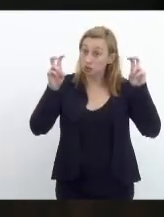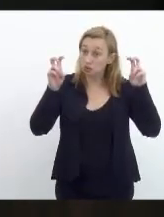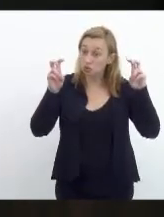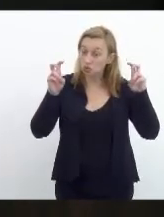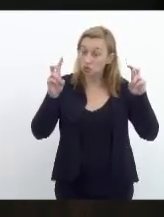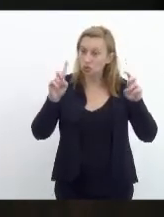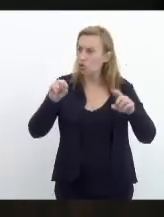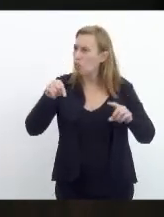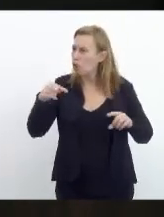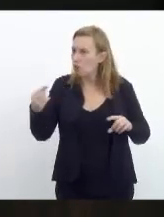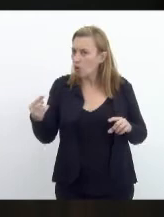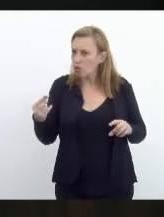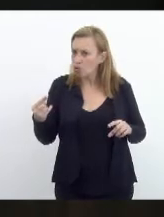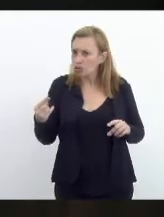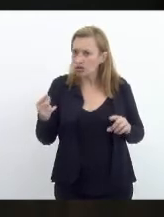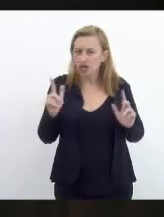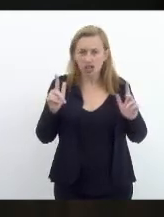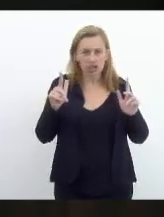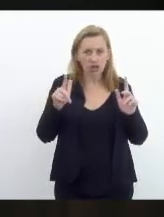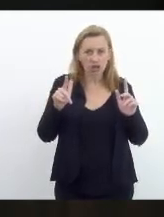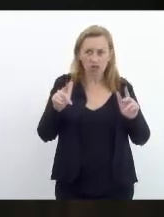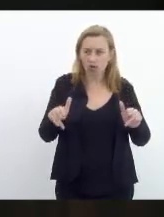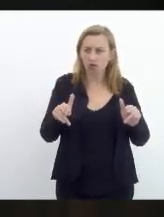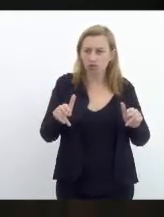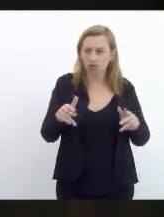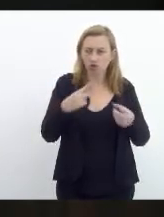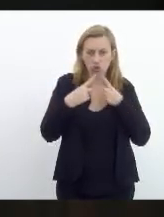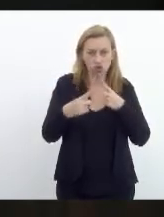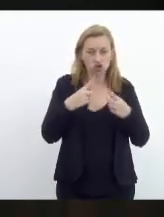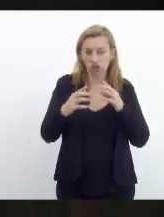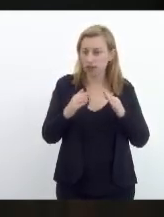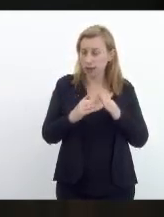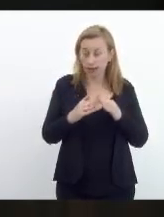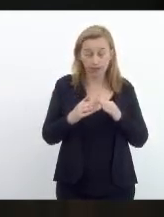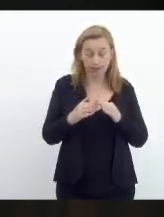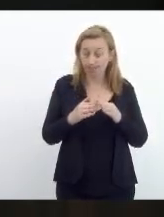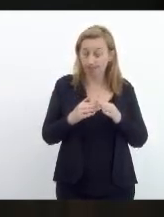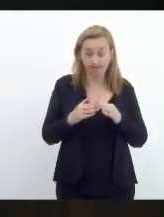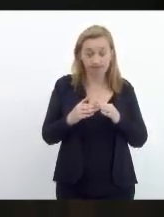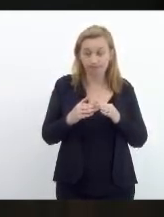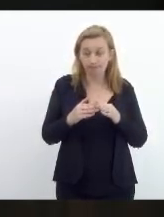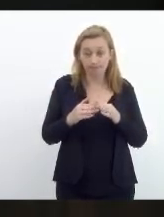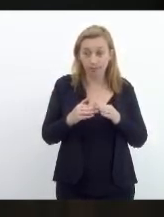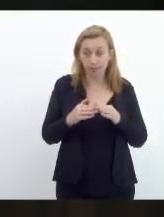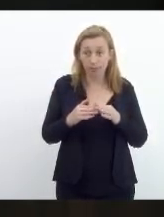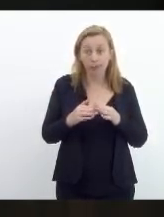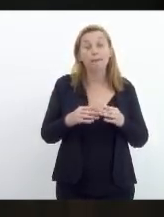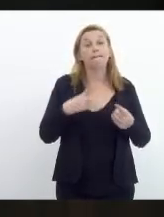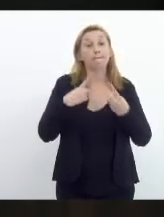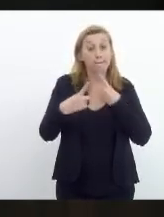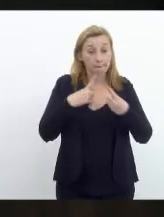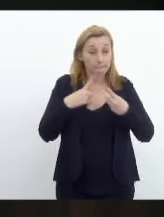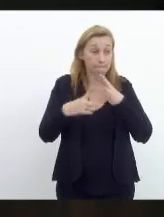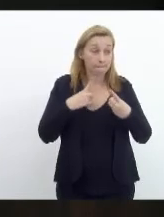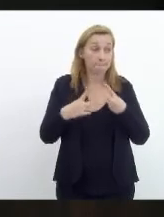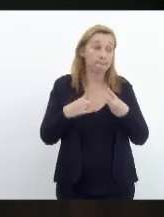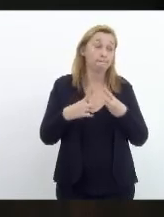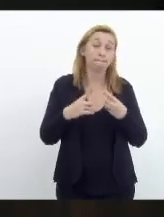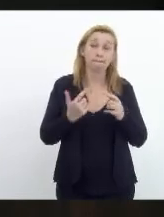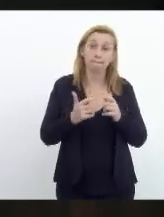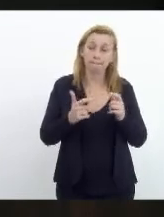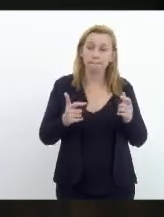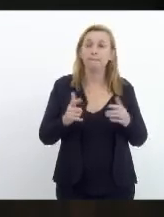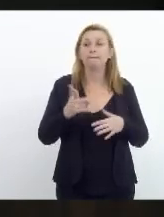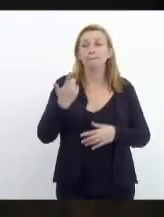essas matérias como nenhuma outra foram debatidas na casa. Nenhuma outra matéria foi tanto discutida e debatida. Então,